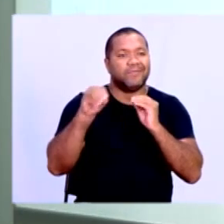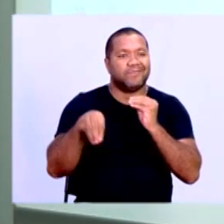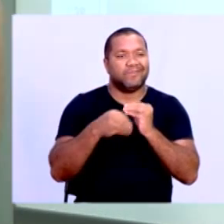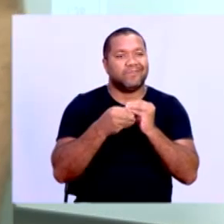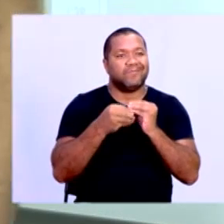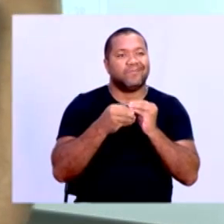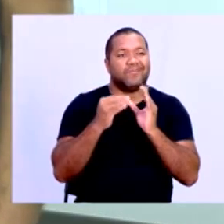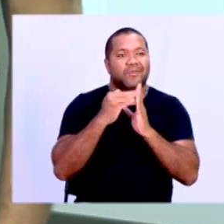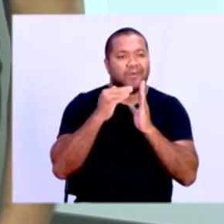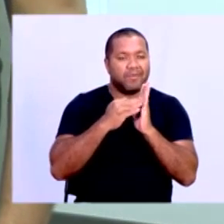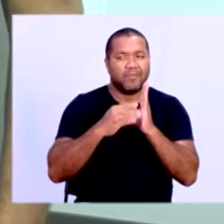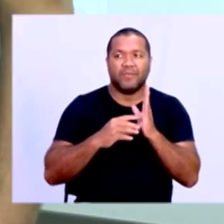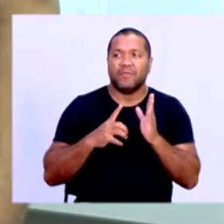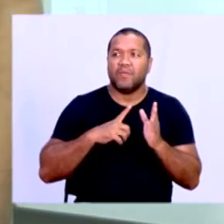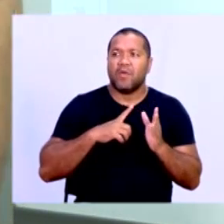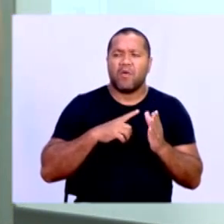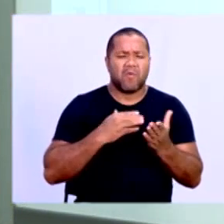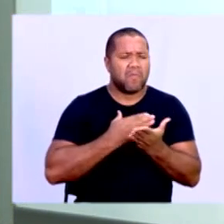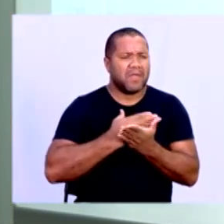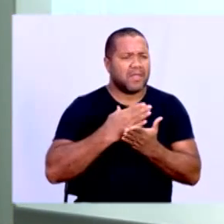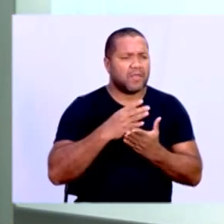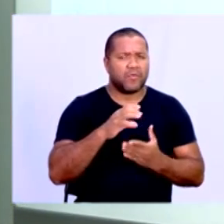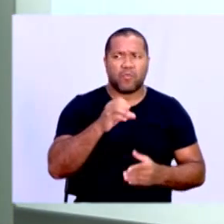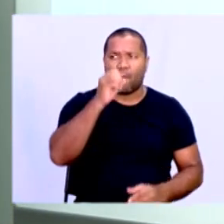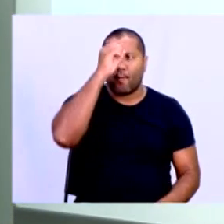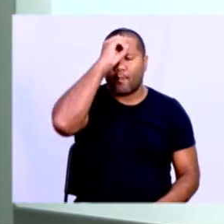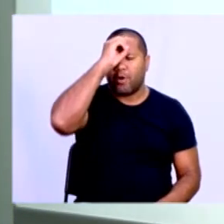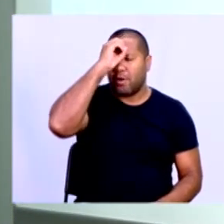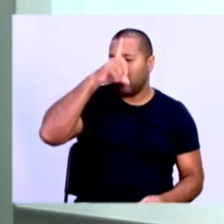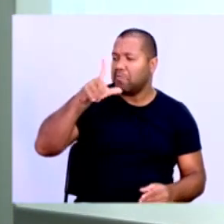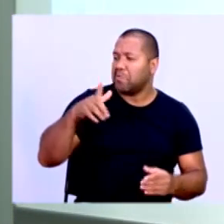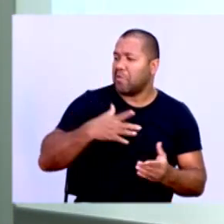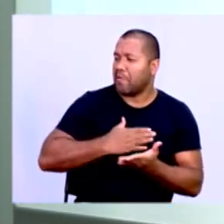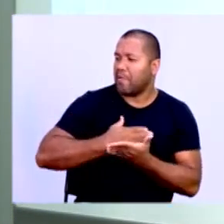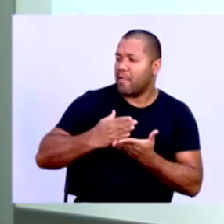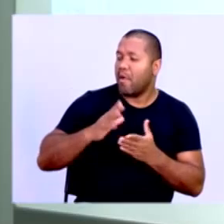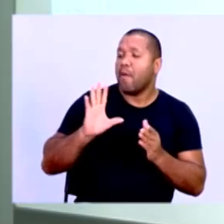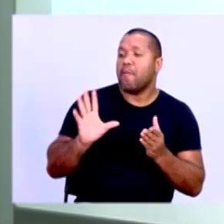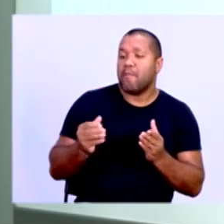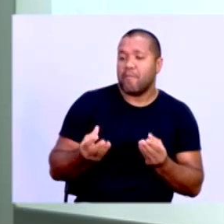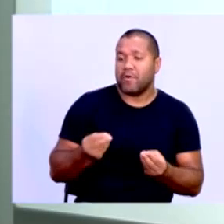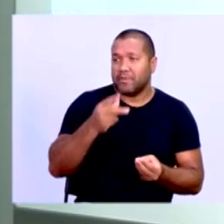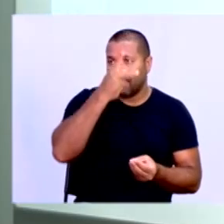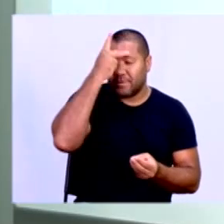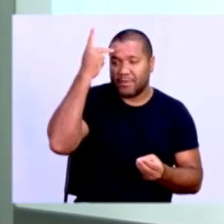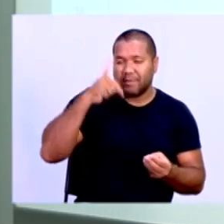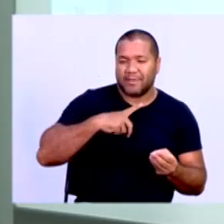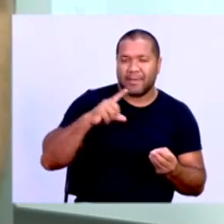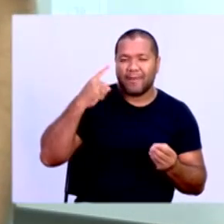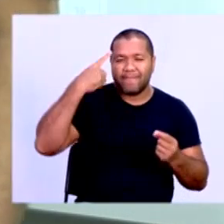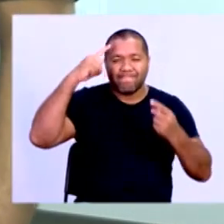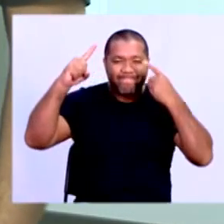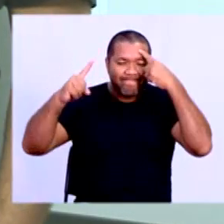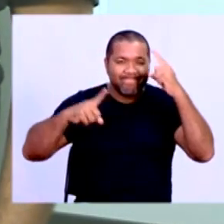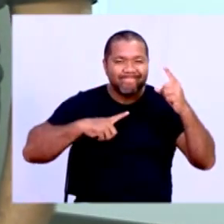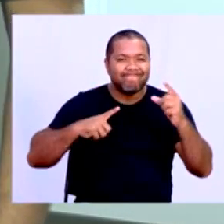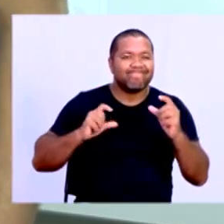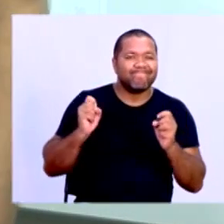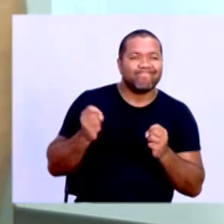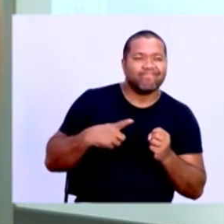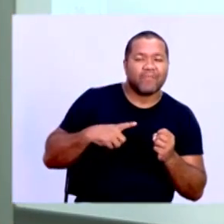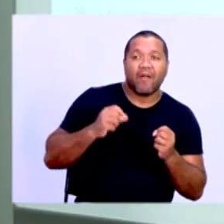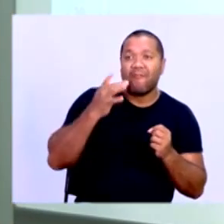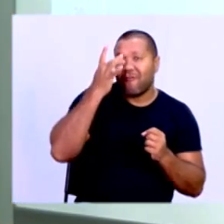do zero. Muitas pessoas desenvolvem formas que ficam mais fáceis para você desenvolver. E é isso que